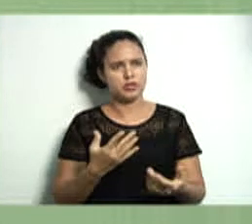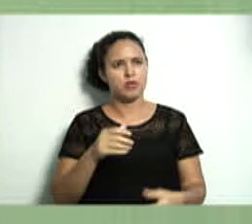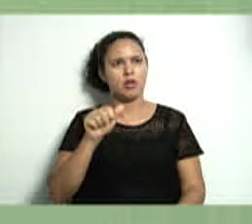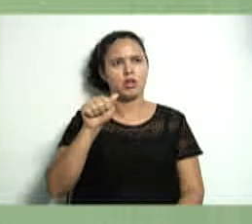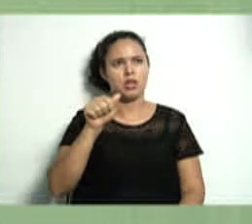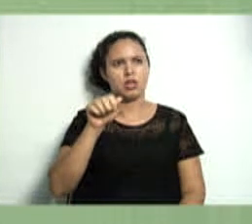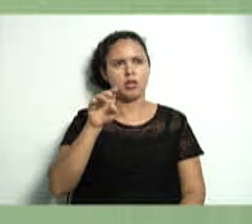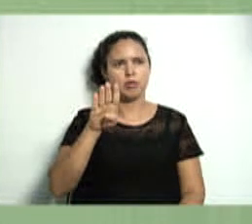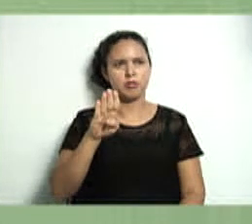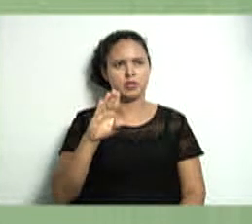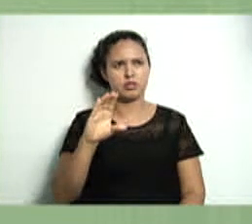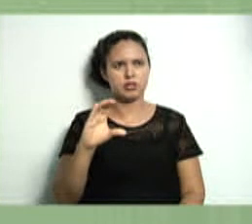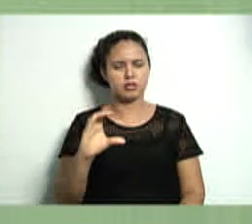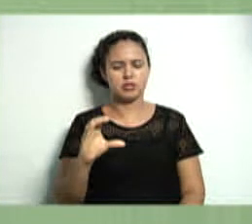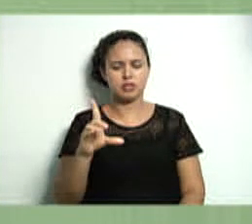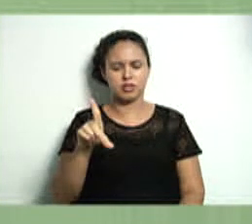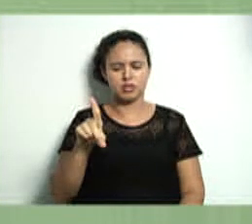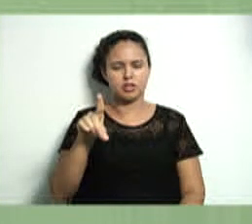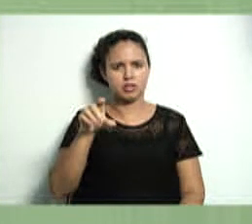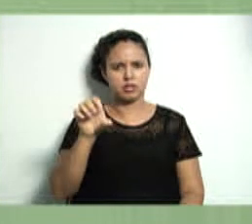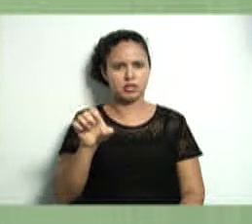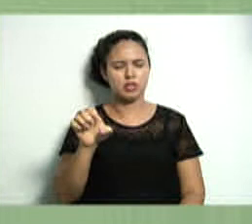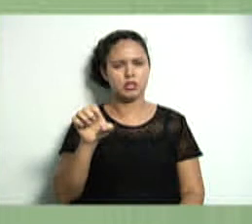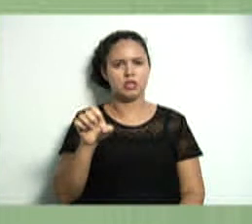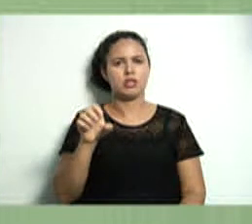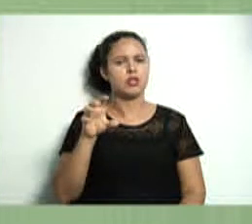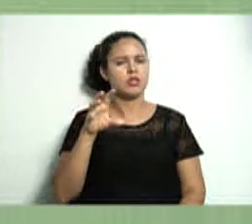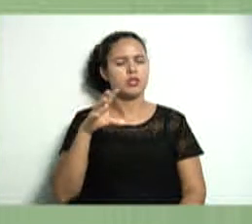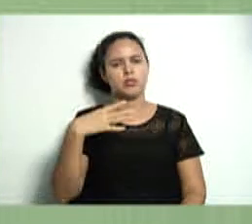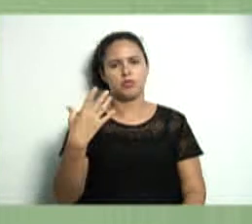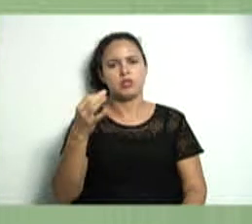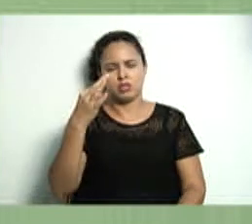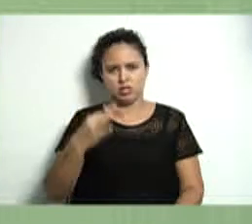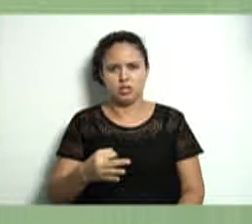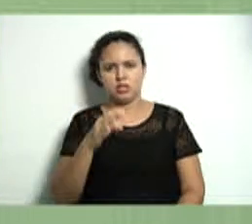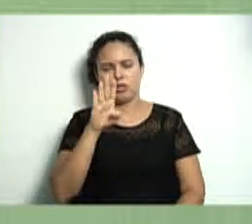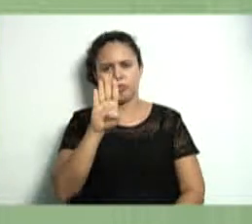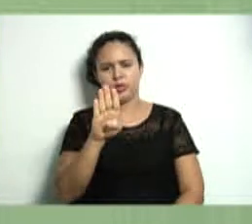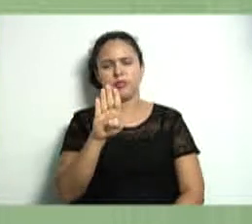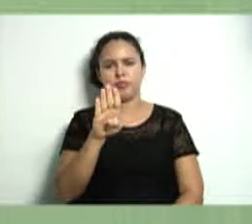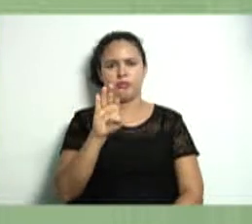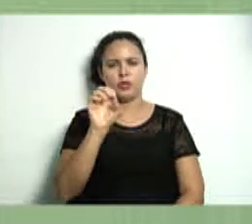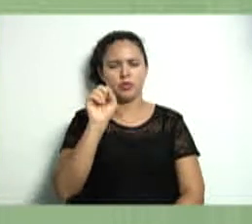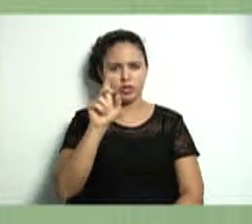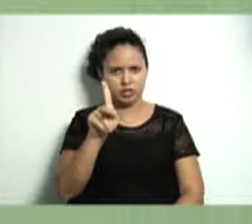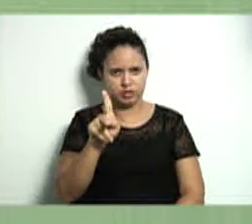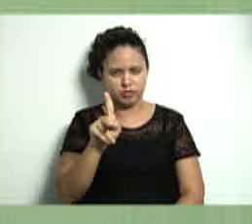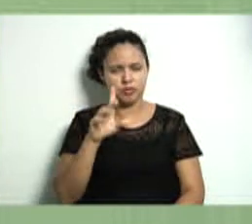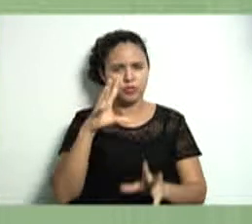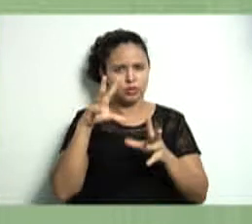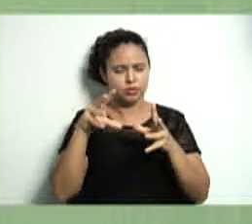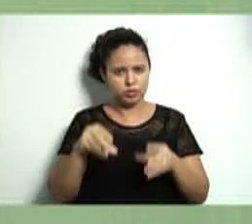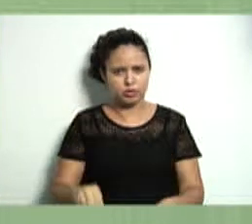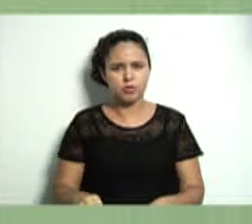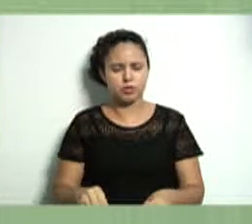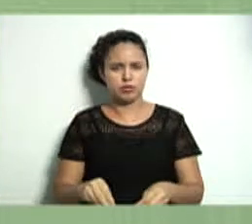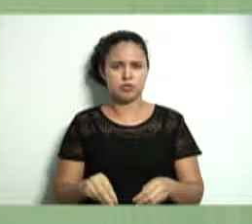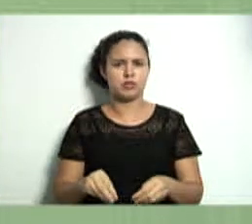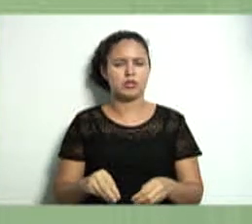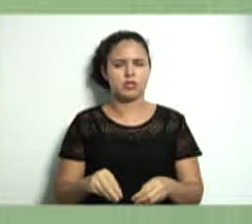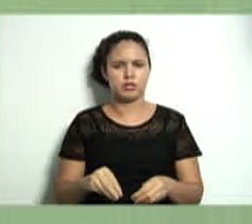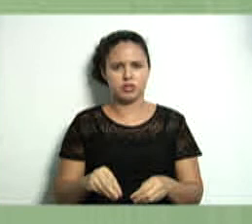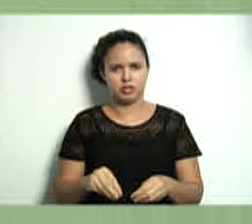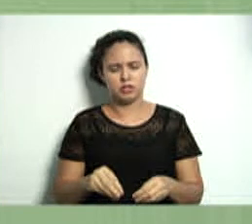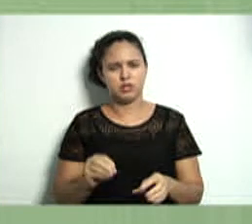A correta é a letra B. Todas as alternativas são verdadeiras, porque todas